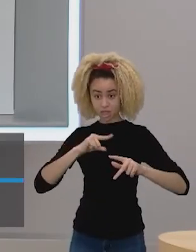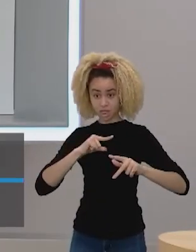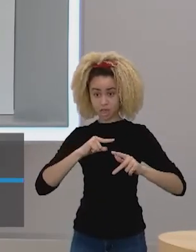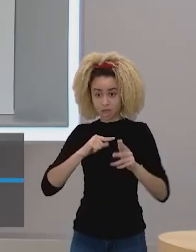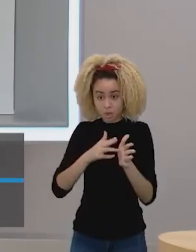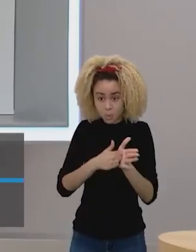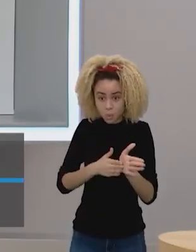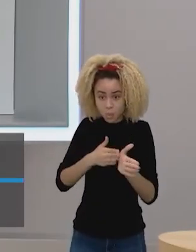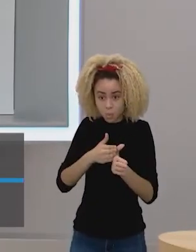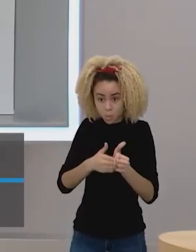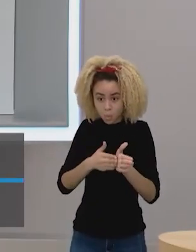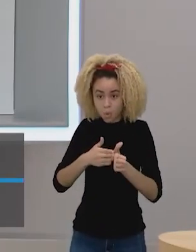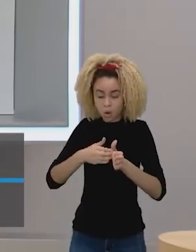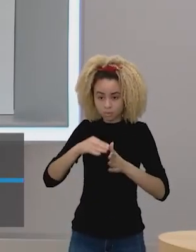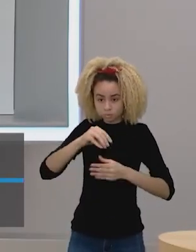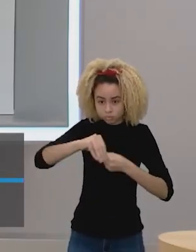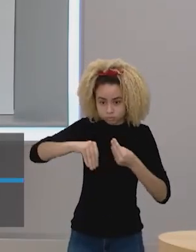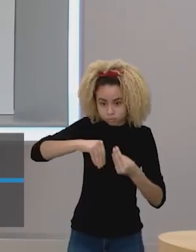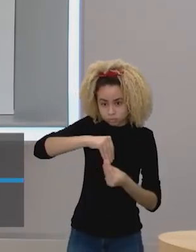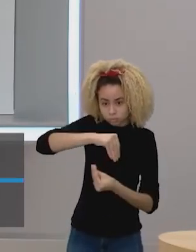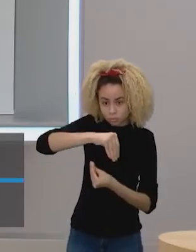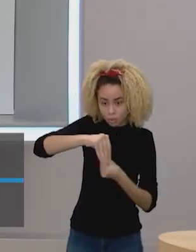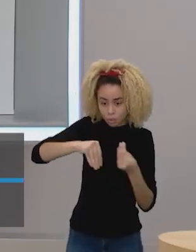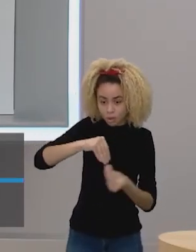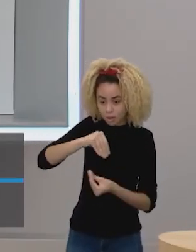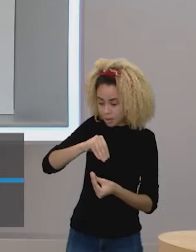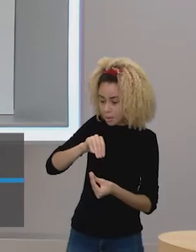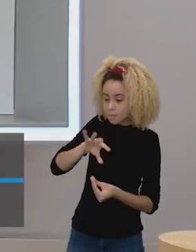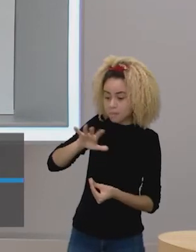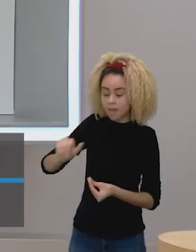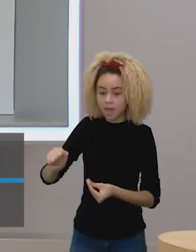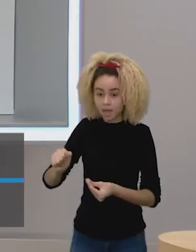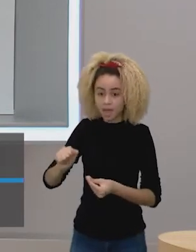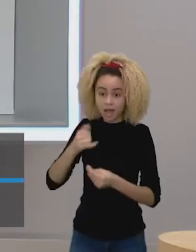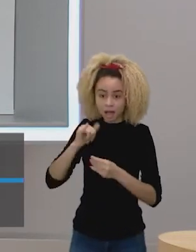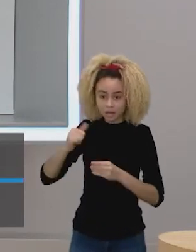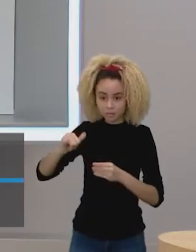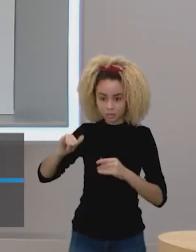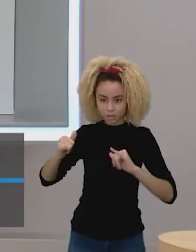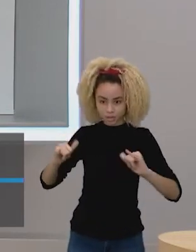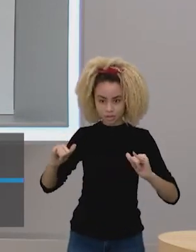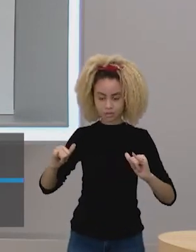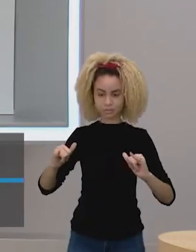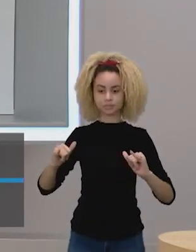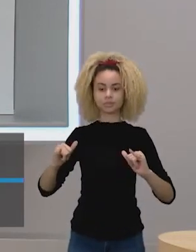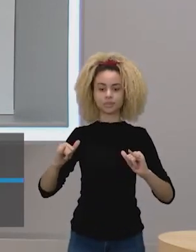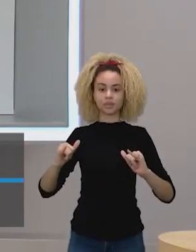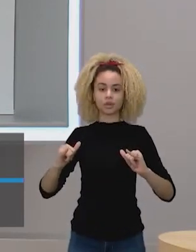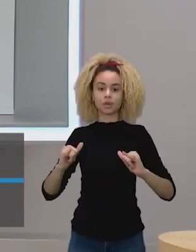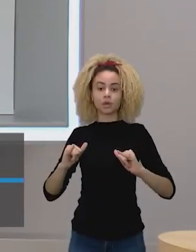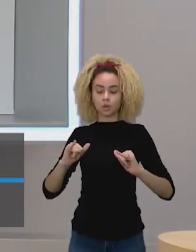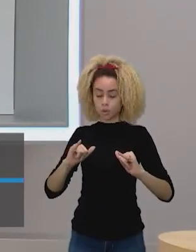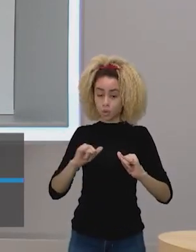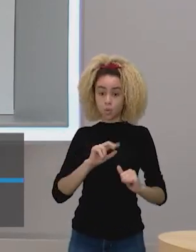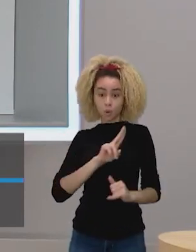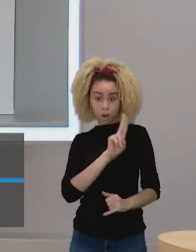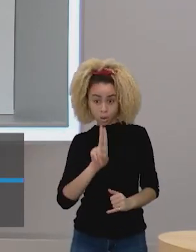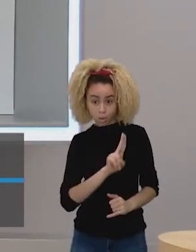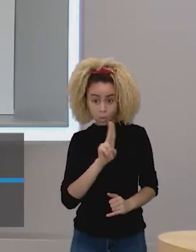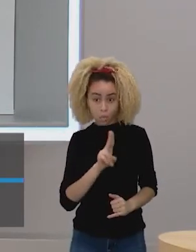trabalho realizado pela máquina que rouba calor. Uma usa o calor e a